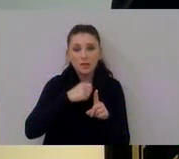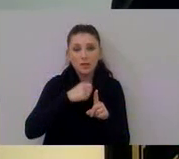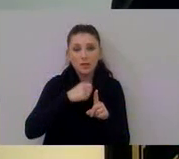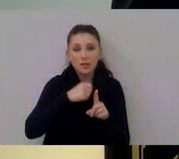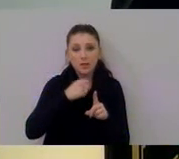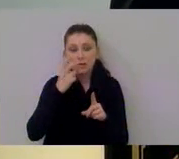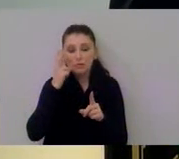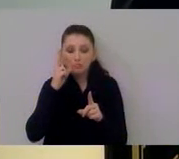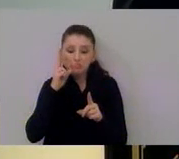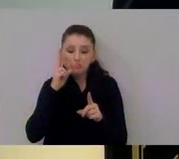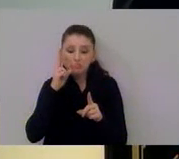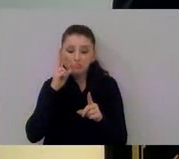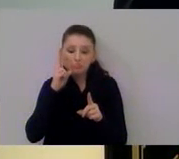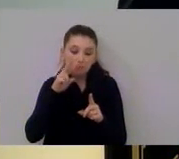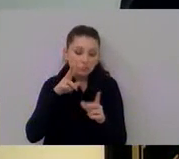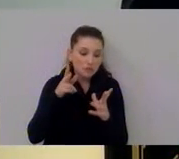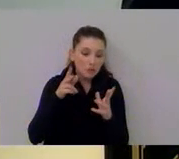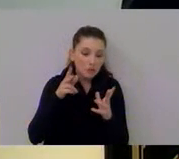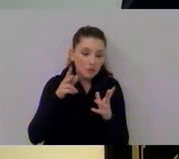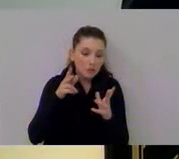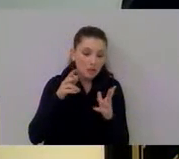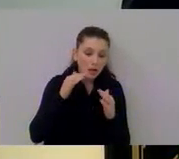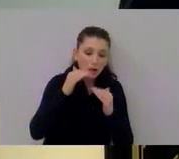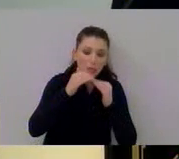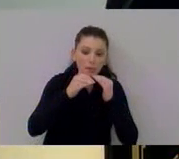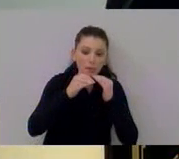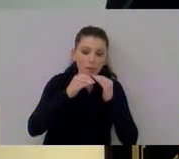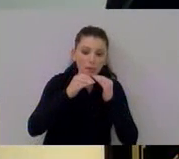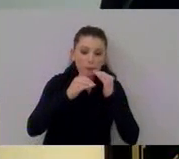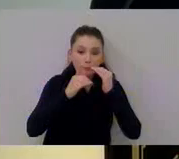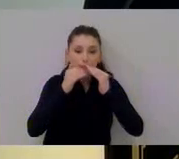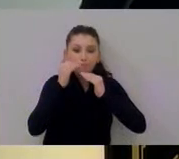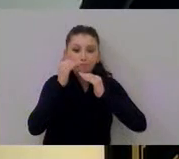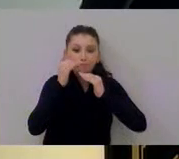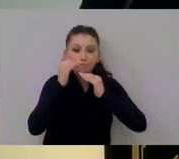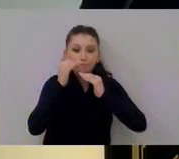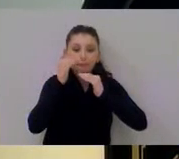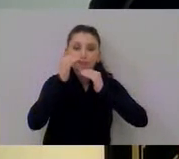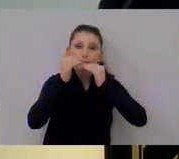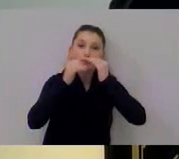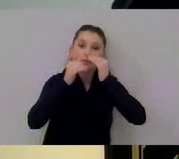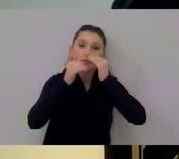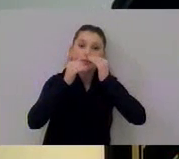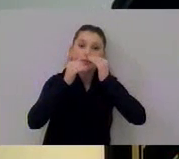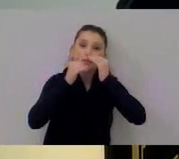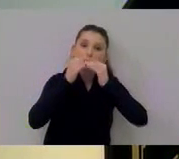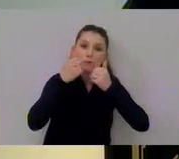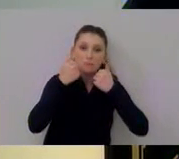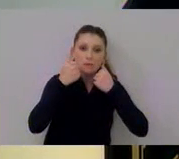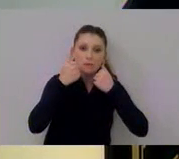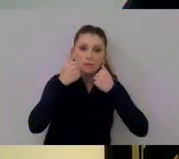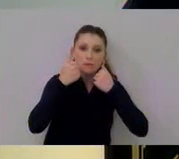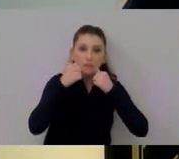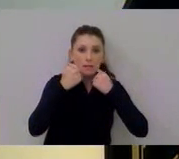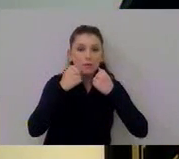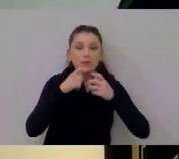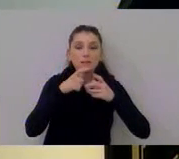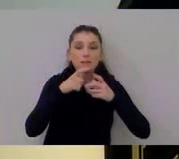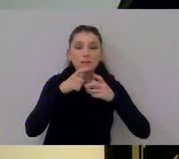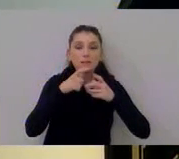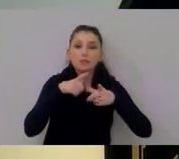está parada, e a gente sabe que tem solicitação de mobilidade urbana